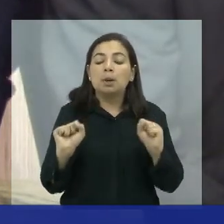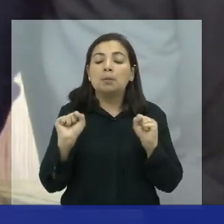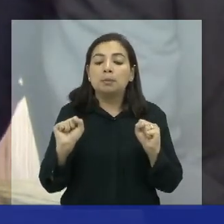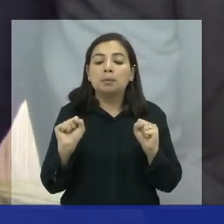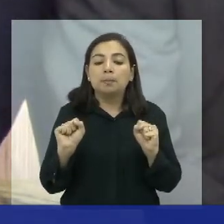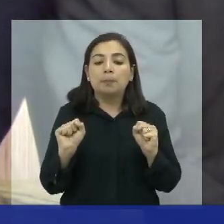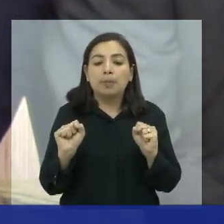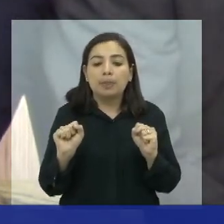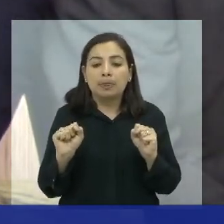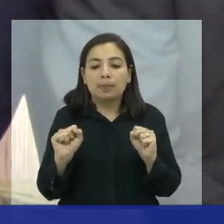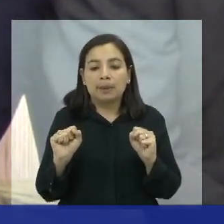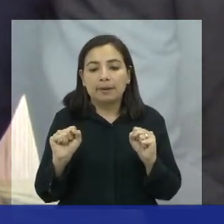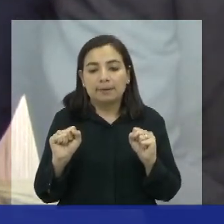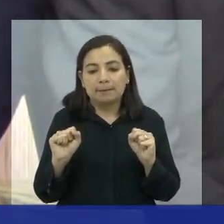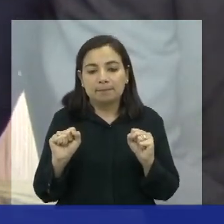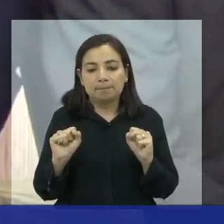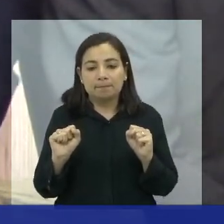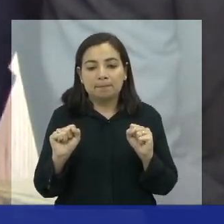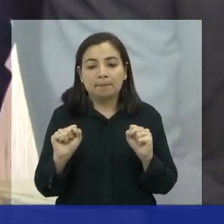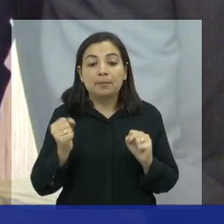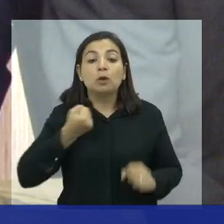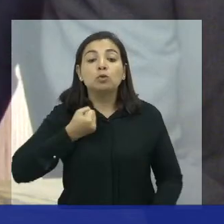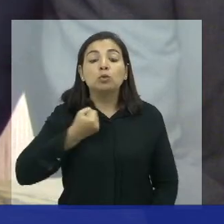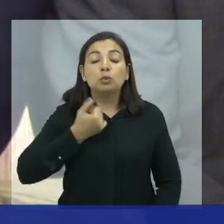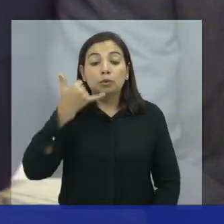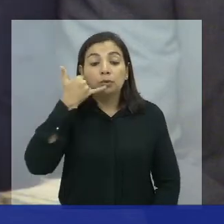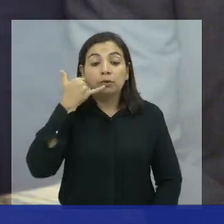O Renan pode aqui falar o número do telefone.